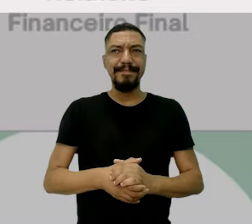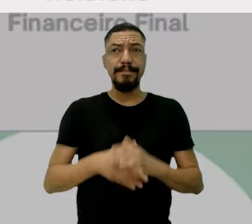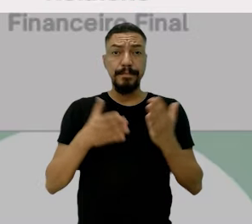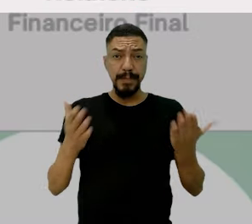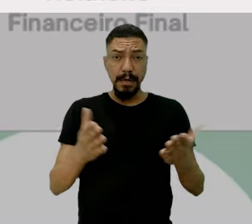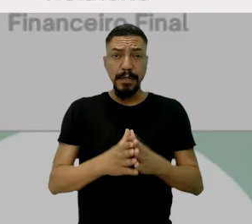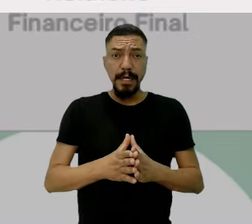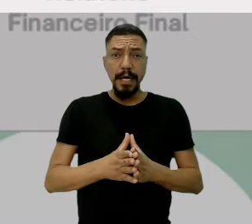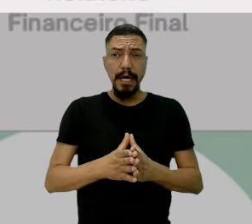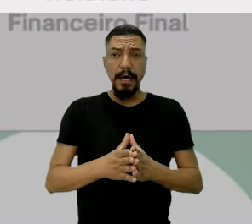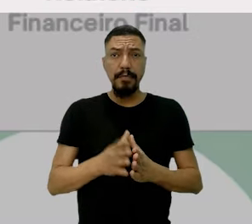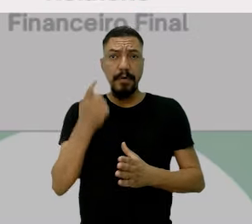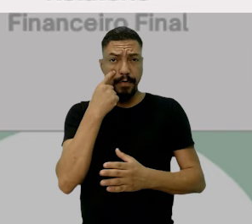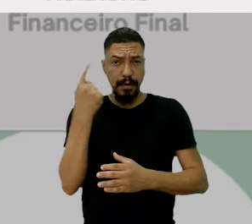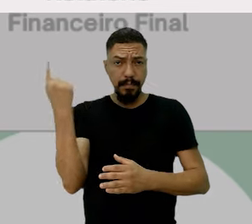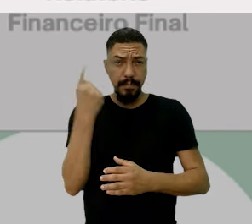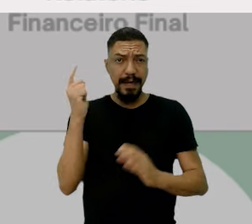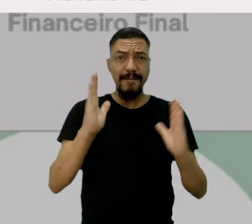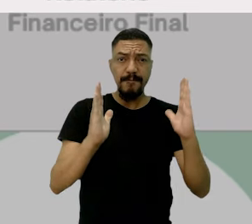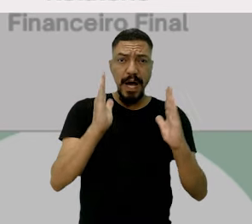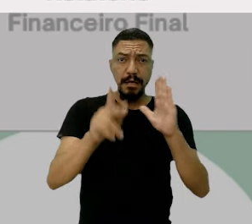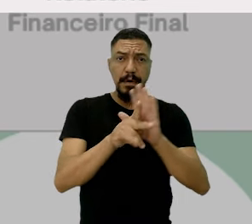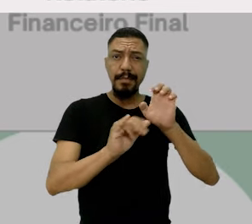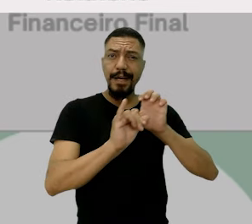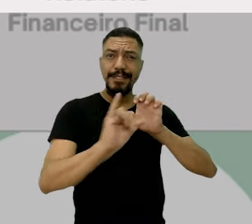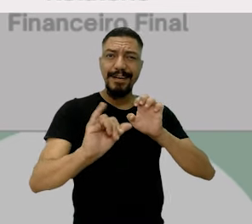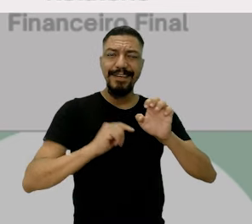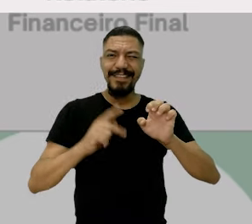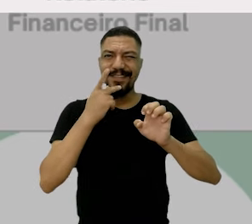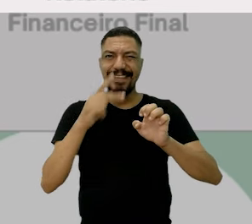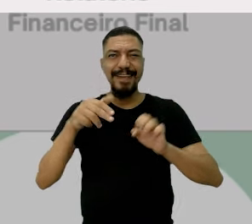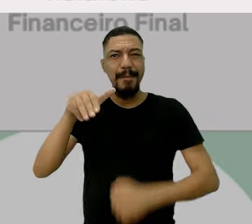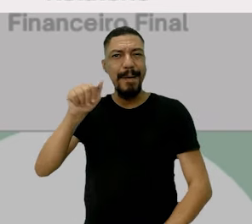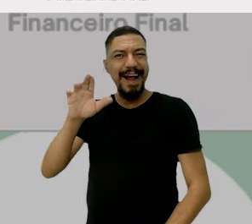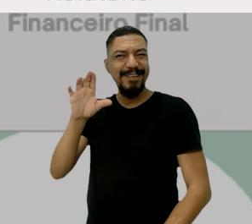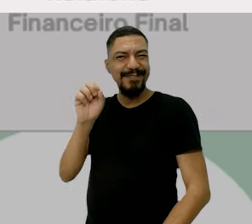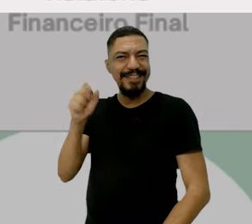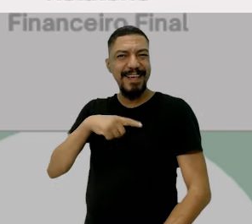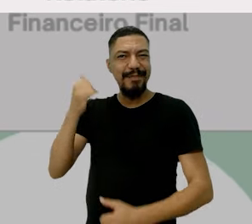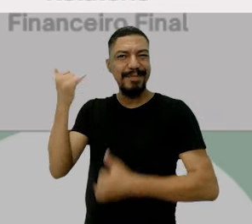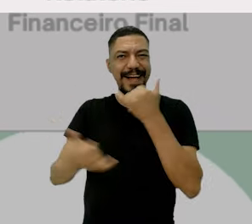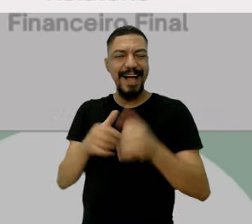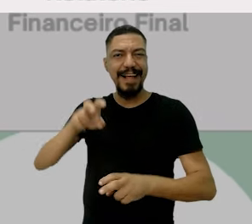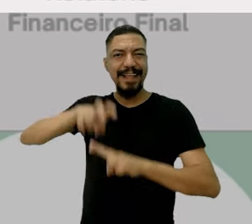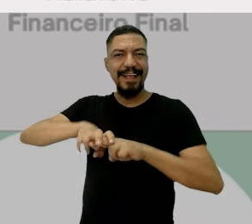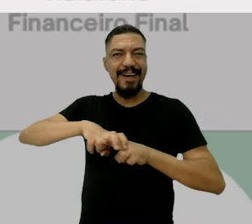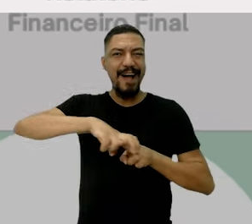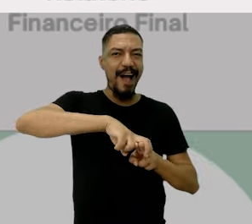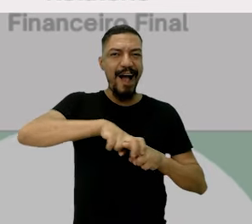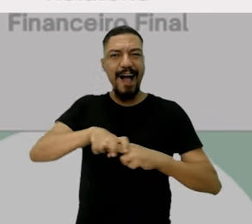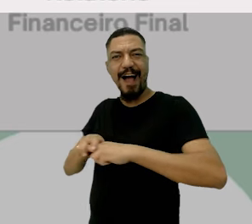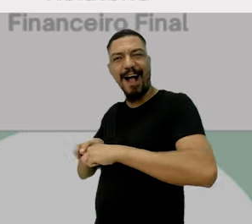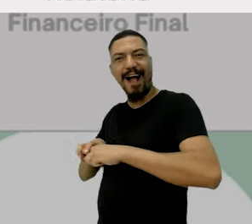Gente, vamos aqui entrar nas fases do edital, né? Eu brinquei com o Marcos que eu vou ficar girando nessa cadeira para lá e para cá, não tem jeito.